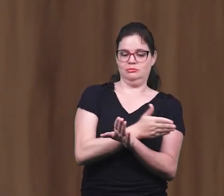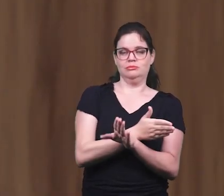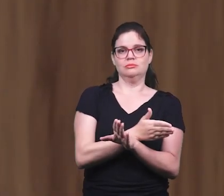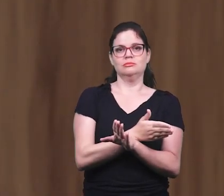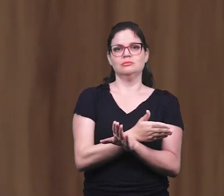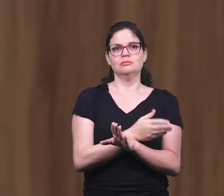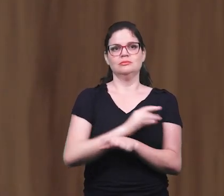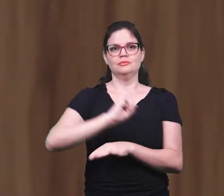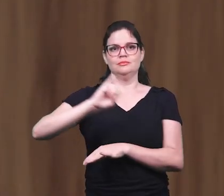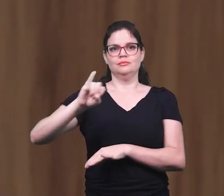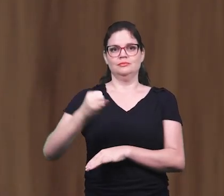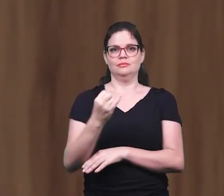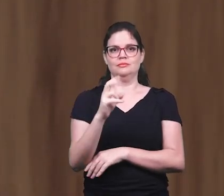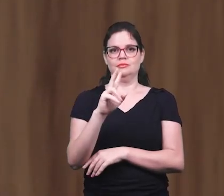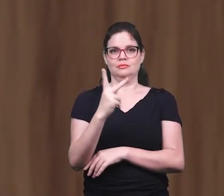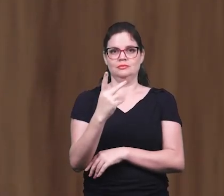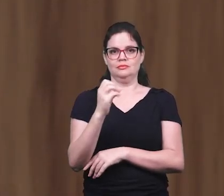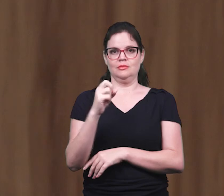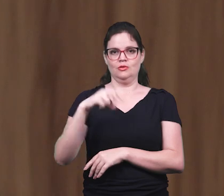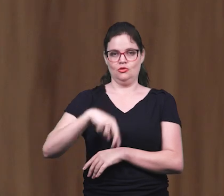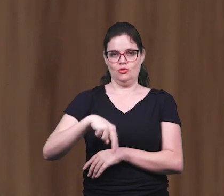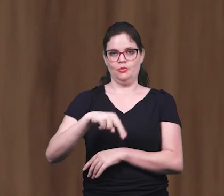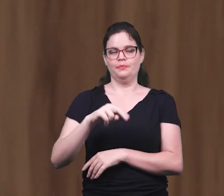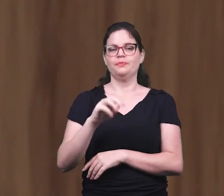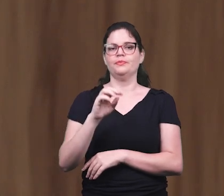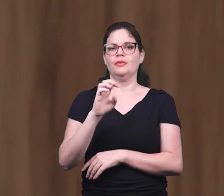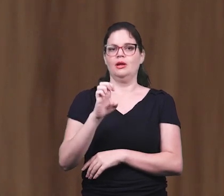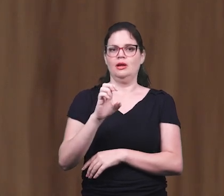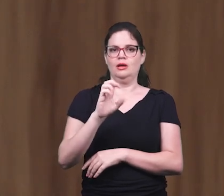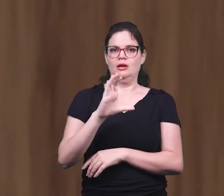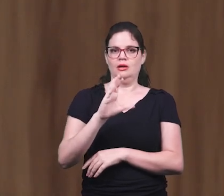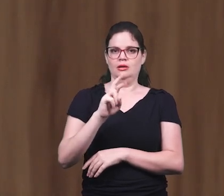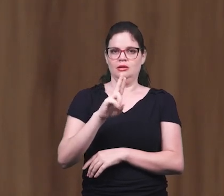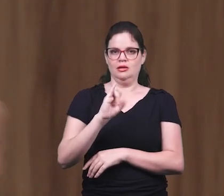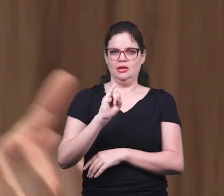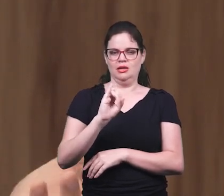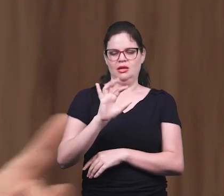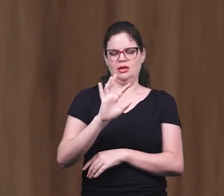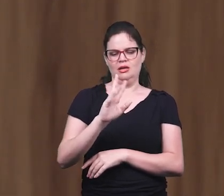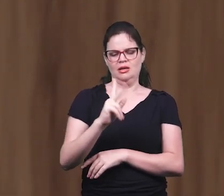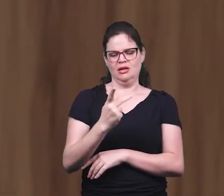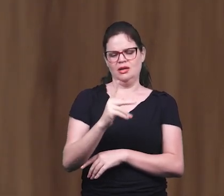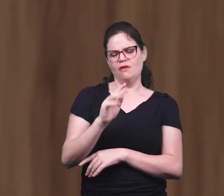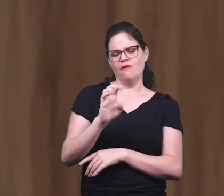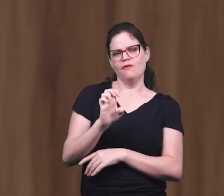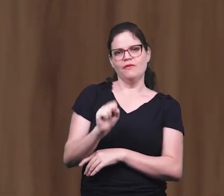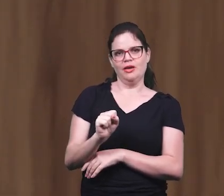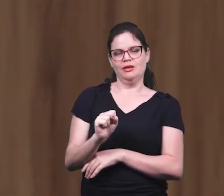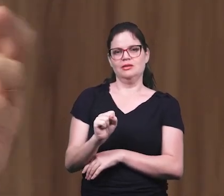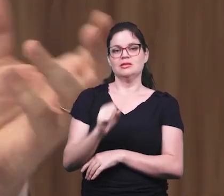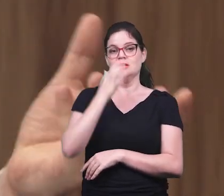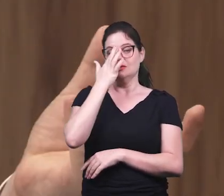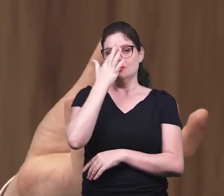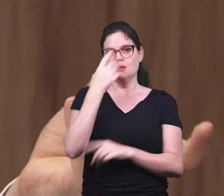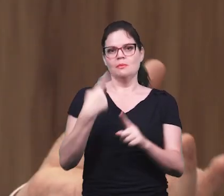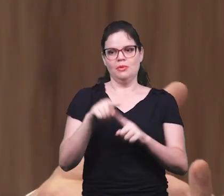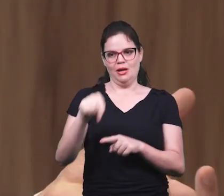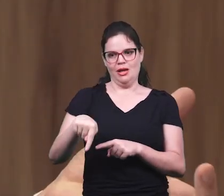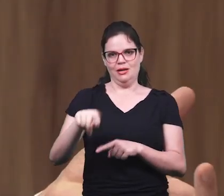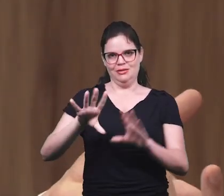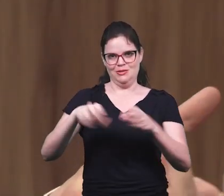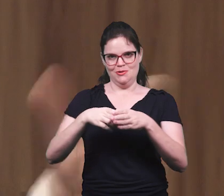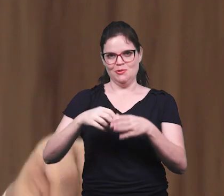podemos esquecer de John Wycliffe, porque assim como os valdenses foram importantes traduzindo a